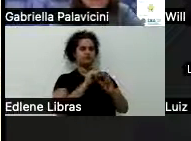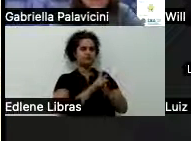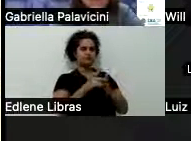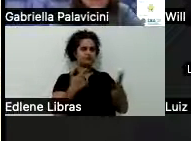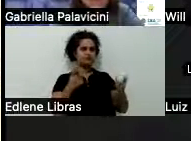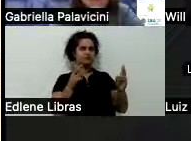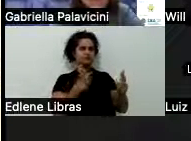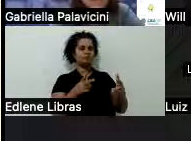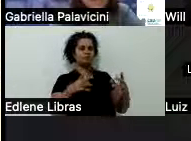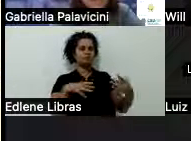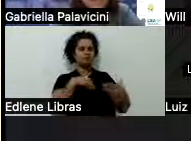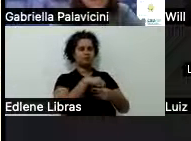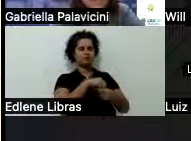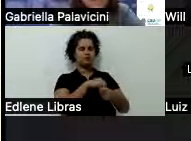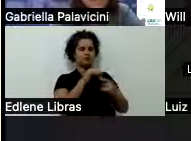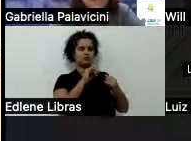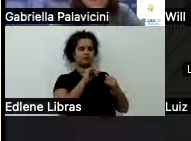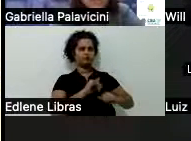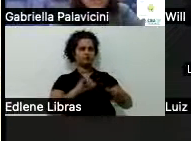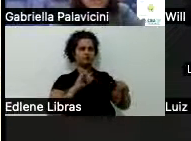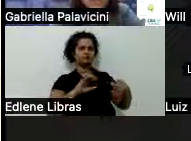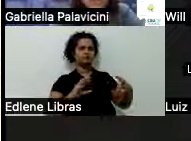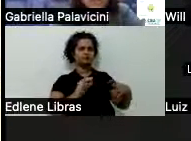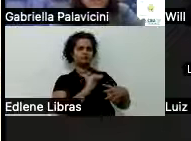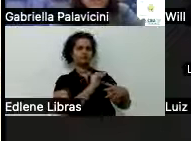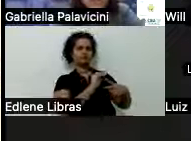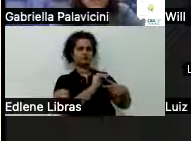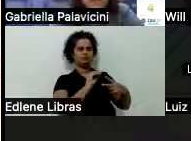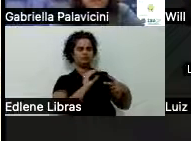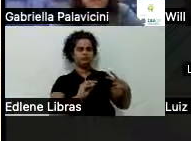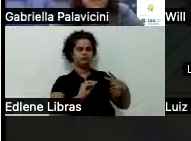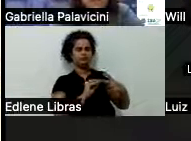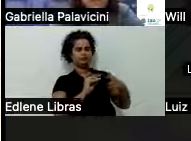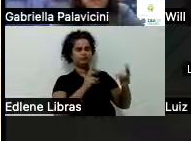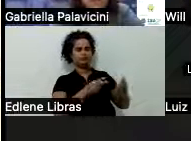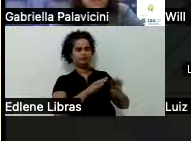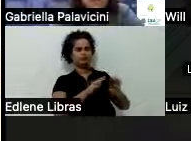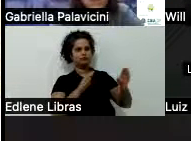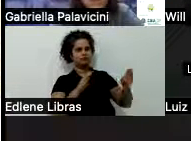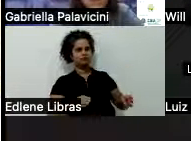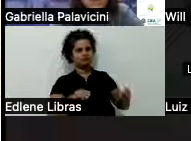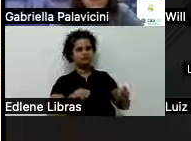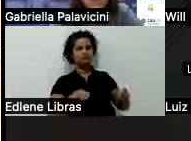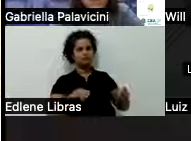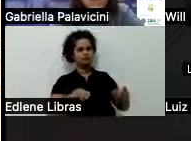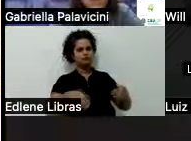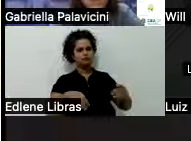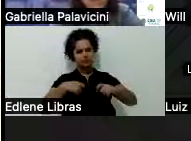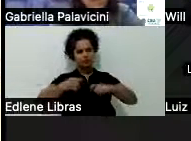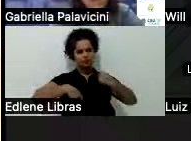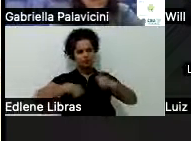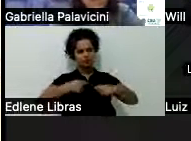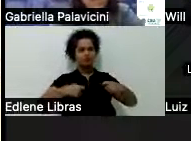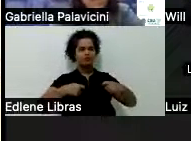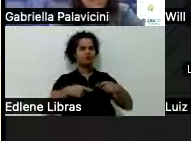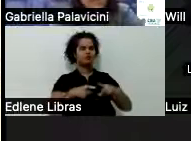são usados em todas, então sempre esse mobiliário de mesas de piquenique, guarda-sóis, algum